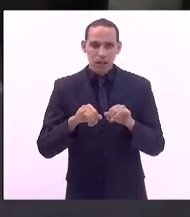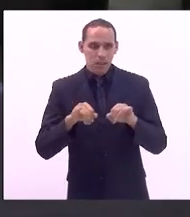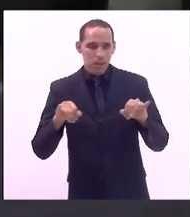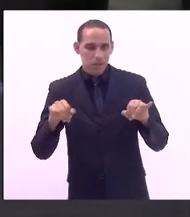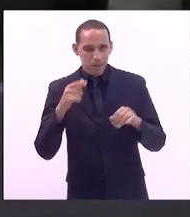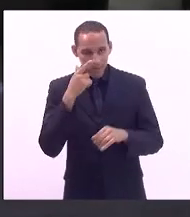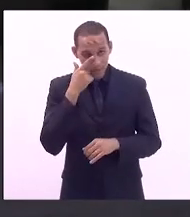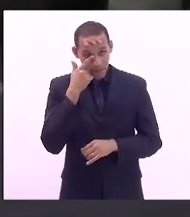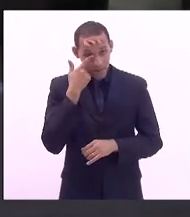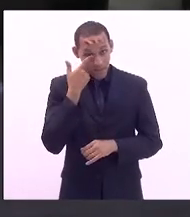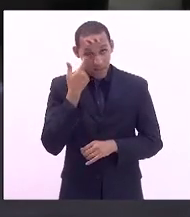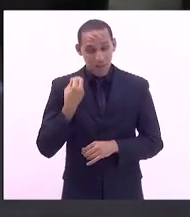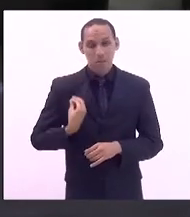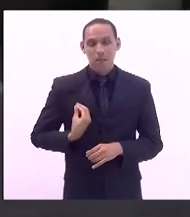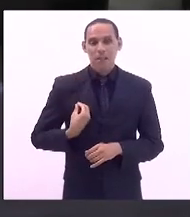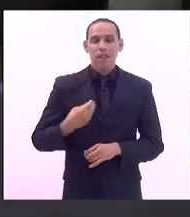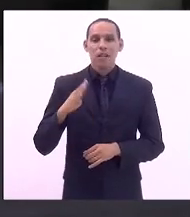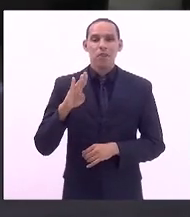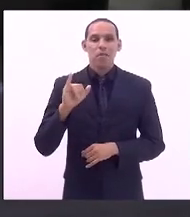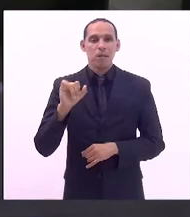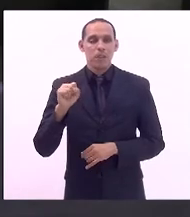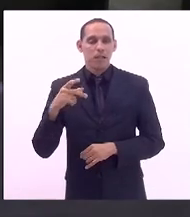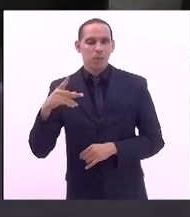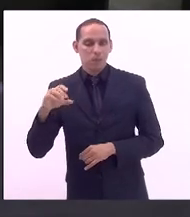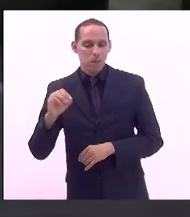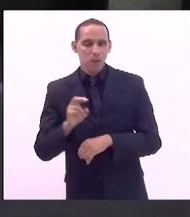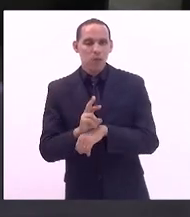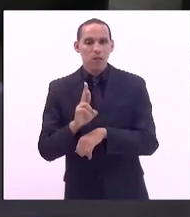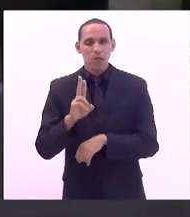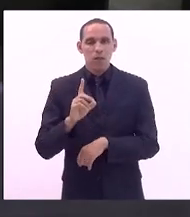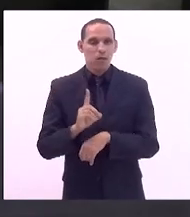a presença do bispo Doutor